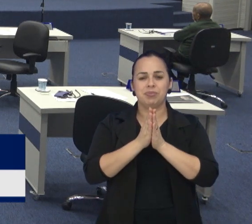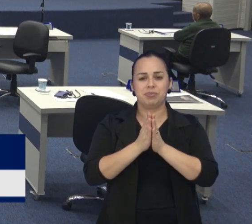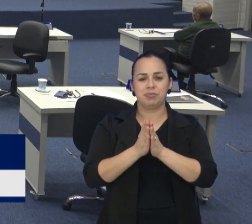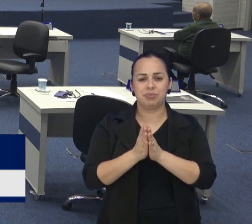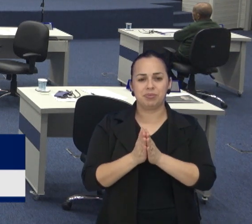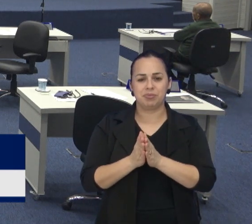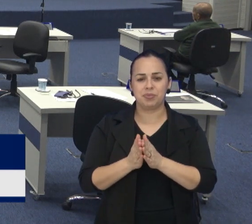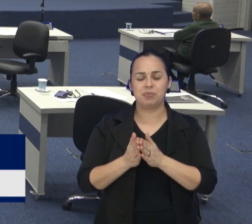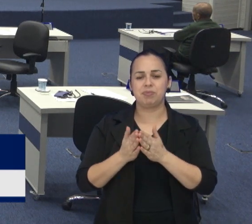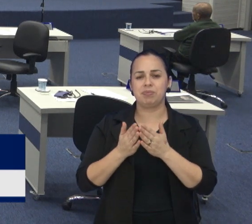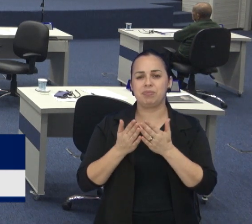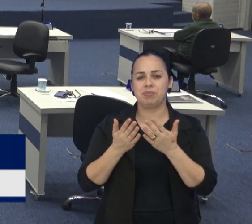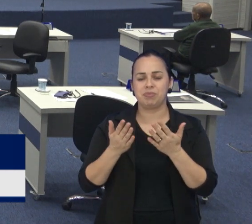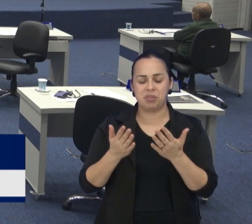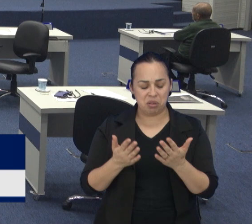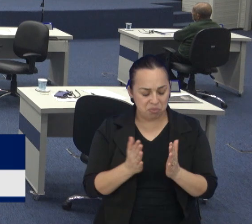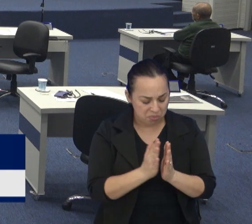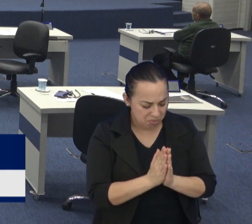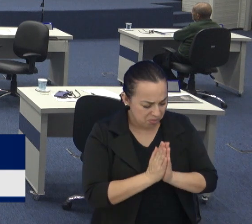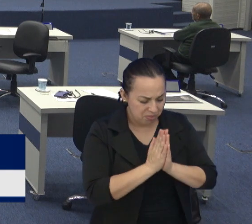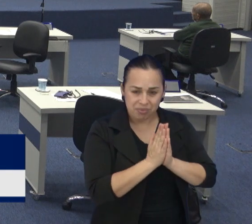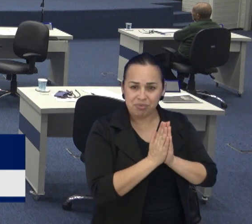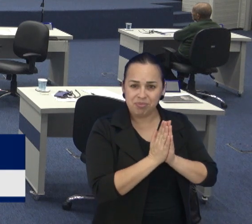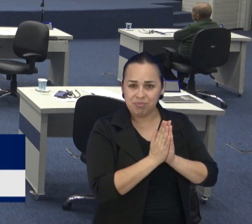Como eu não sei rezar.